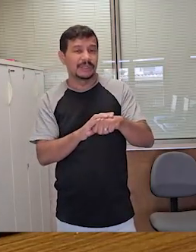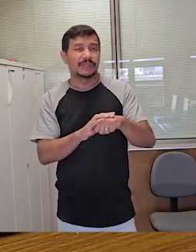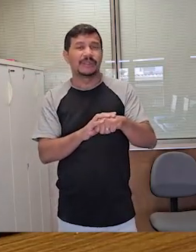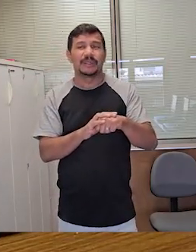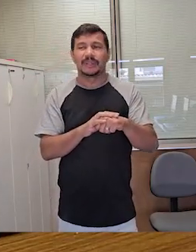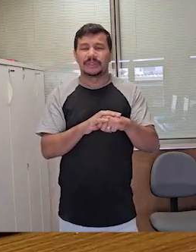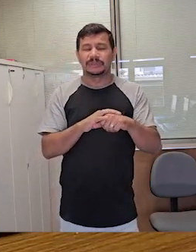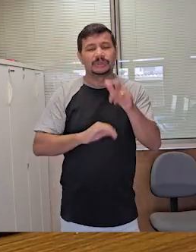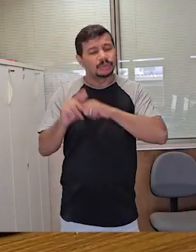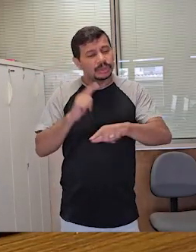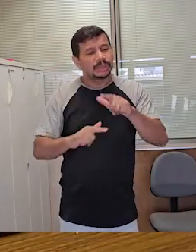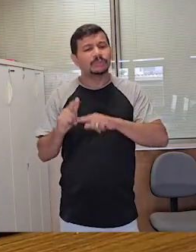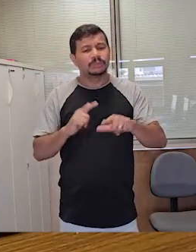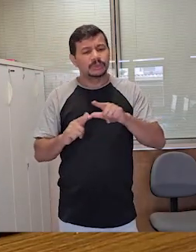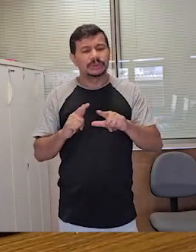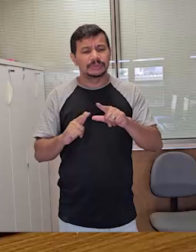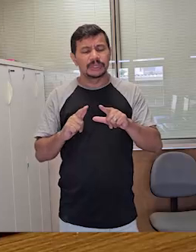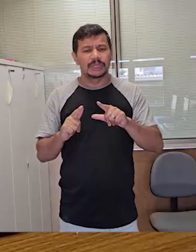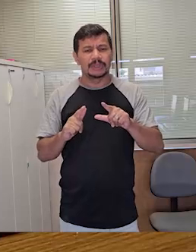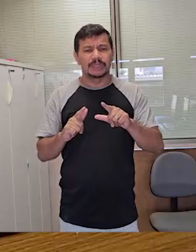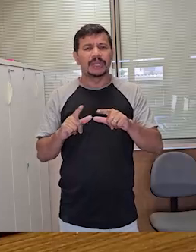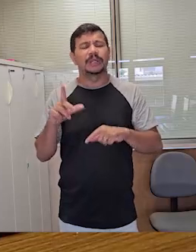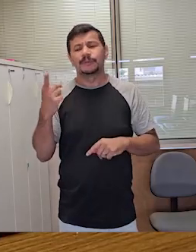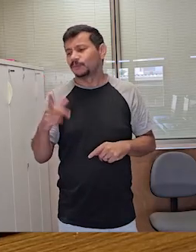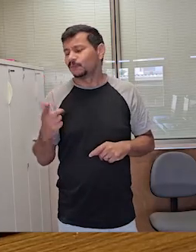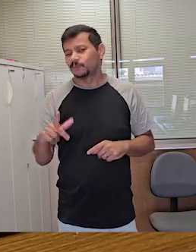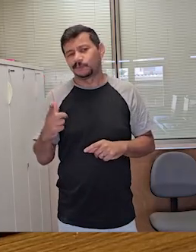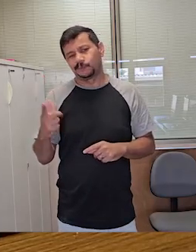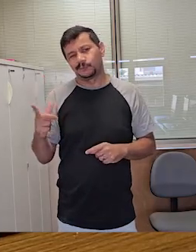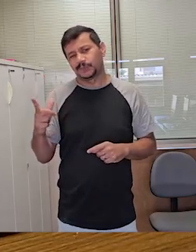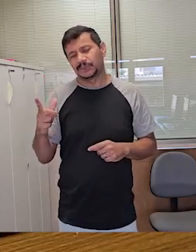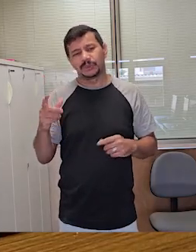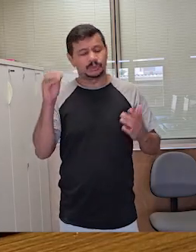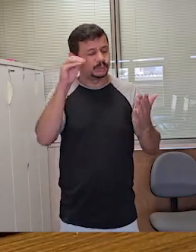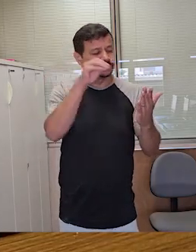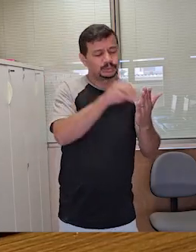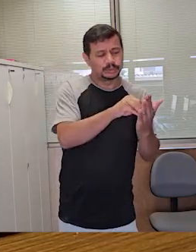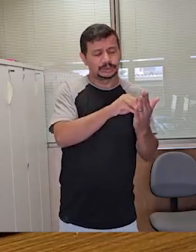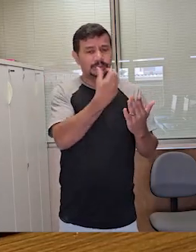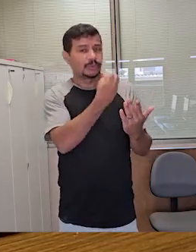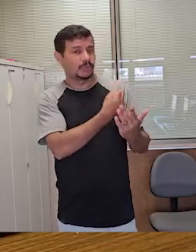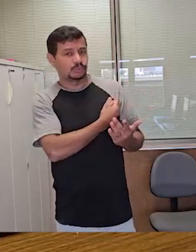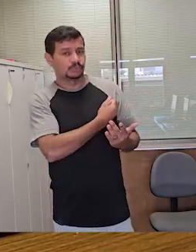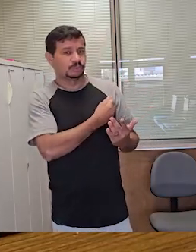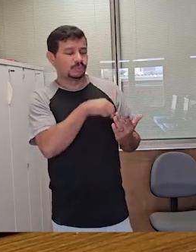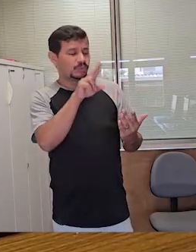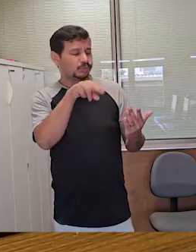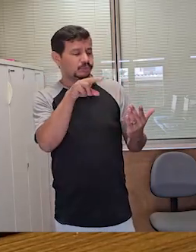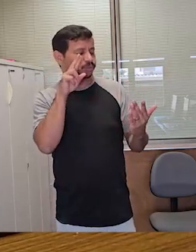uma relação com o trabalho, isso não fica registrado. Né? Então, esses números não